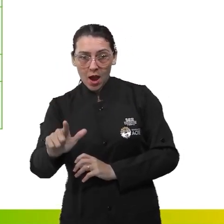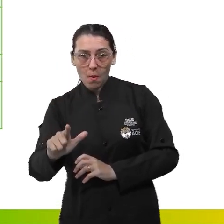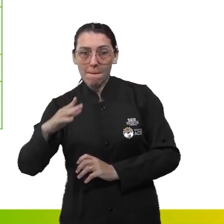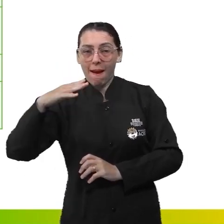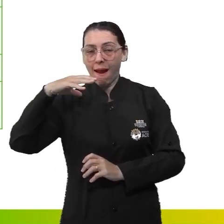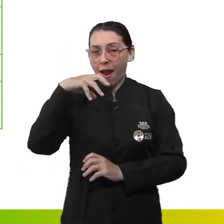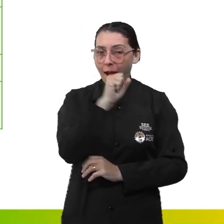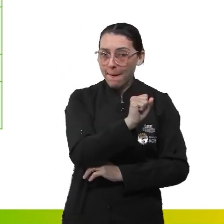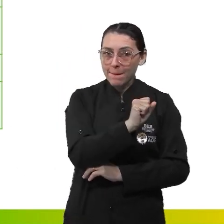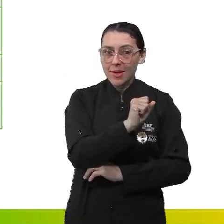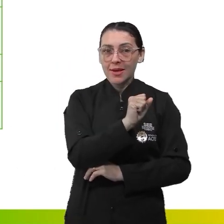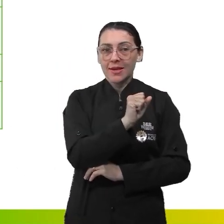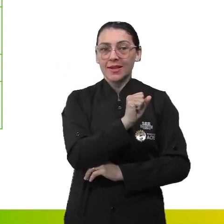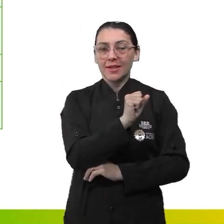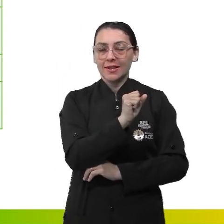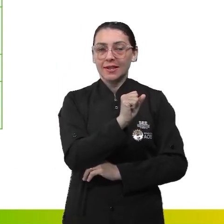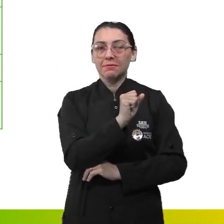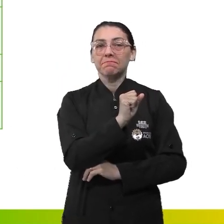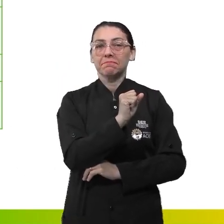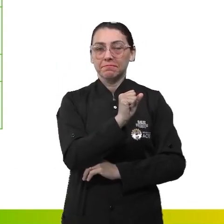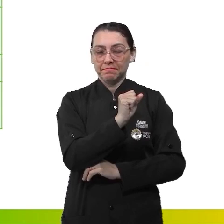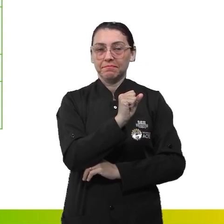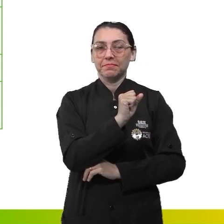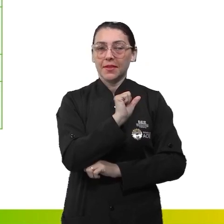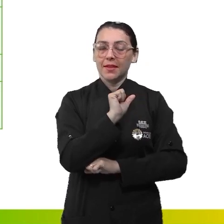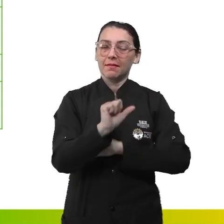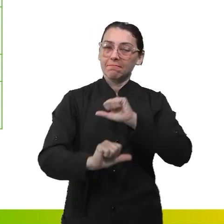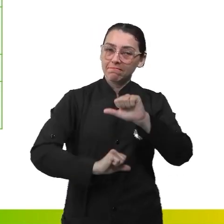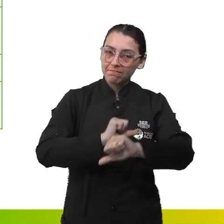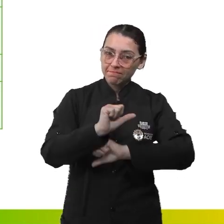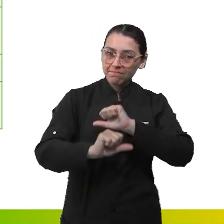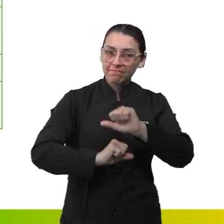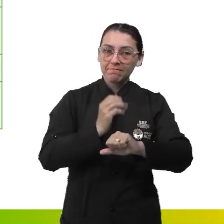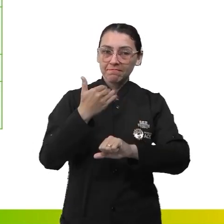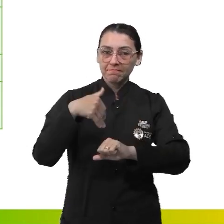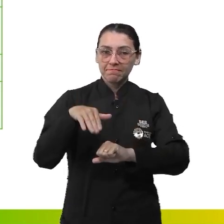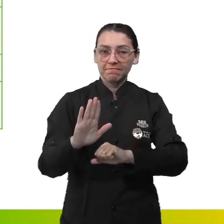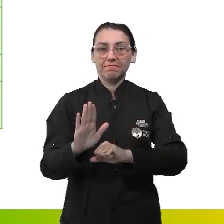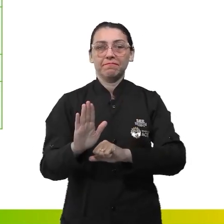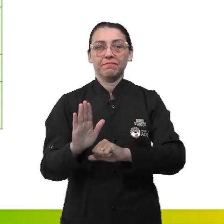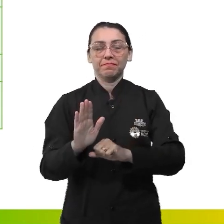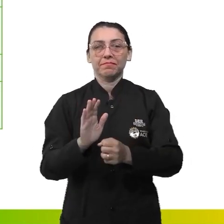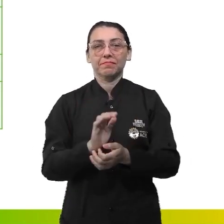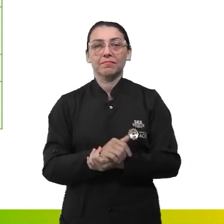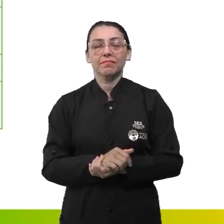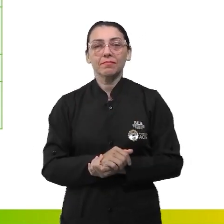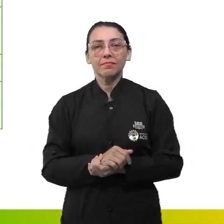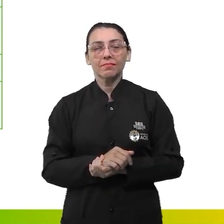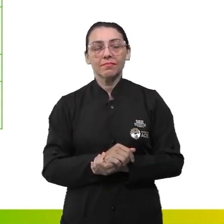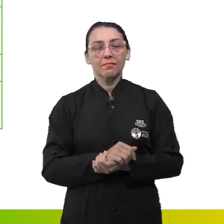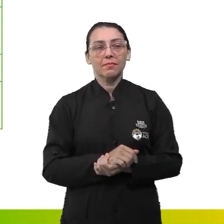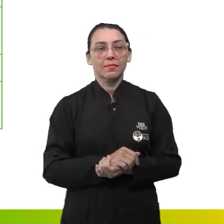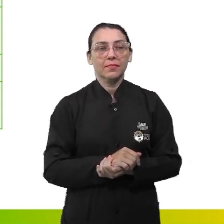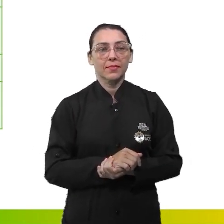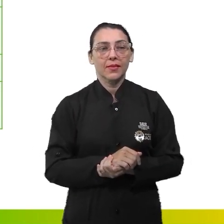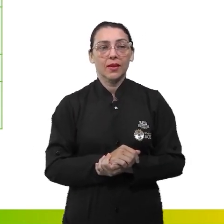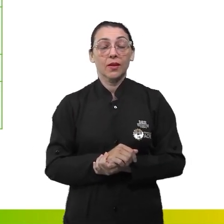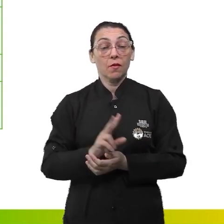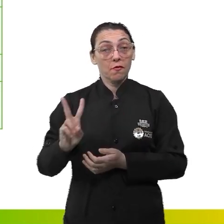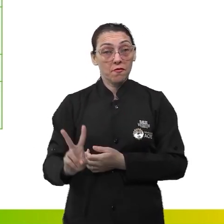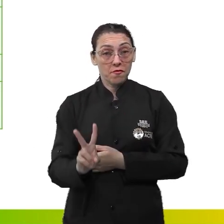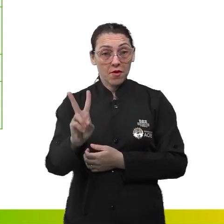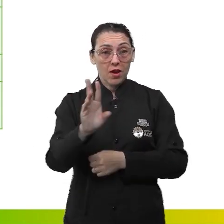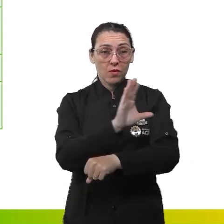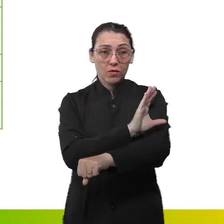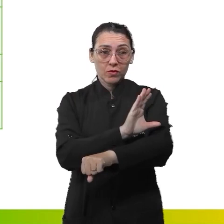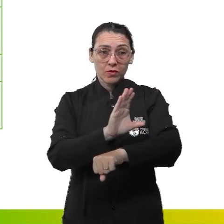ela é muito mais suscetível de ser modificada, então ela é muito mais dinâmica, ela é muito mais mutável. E por